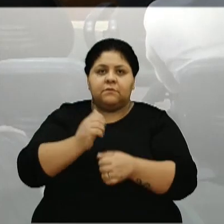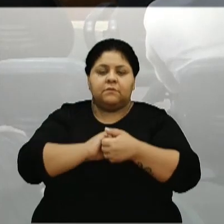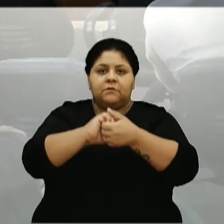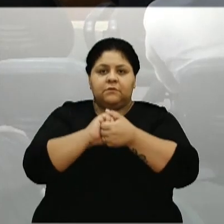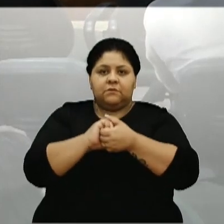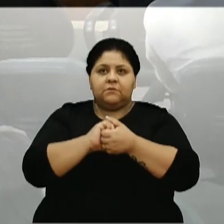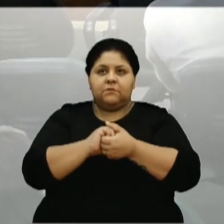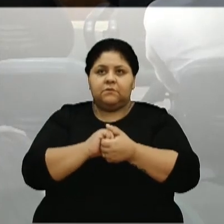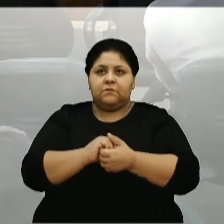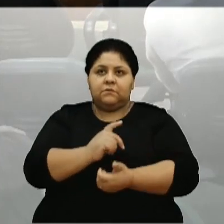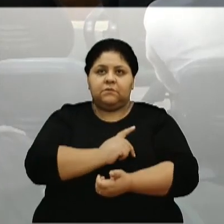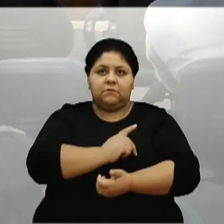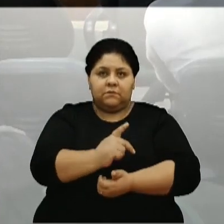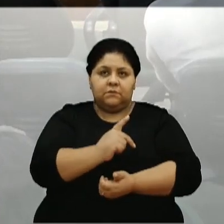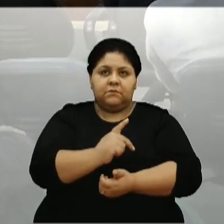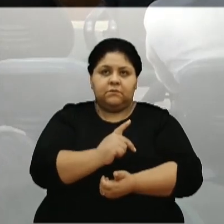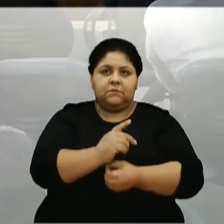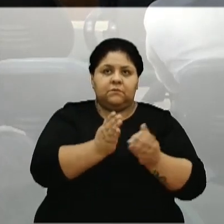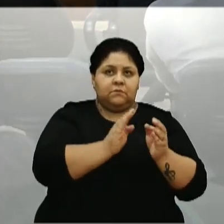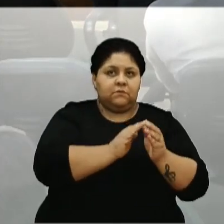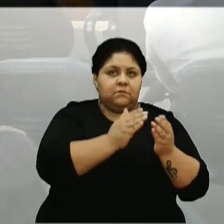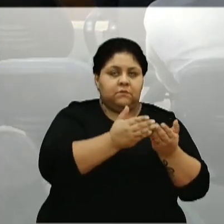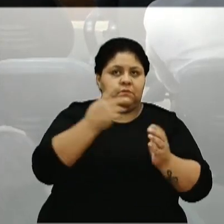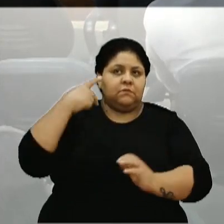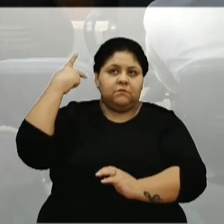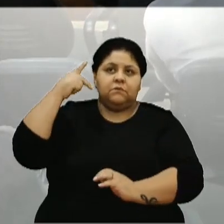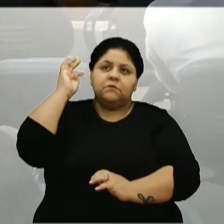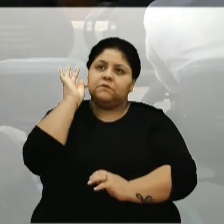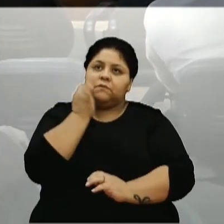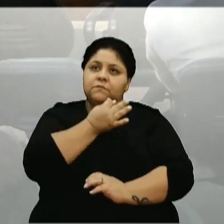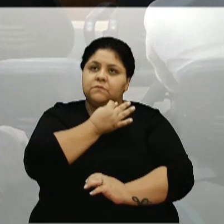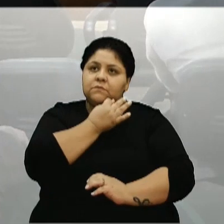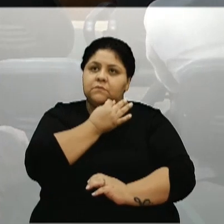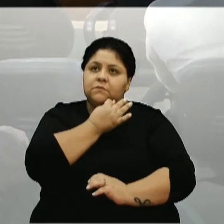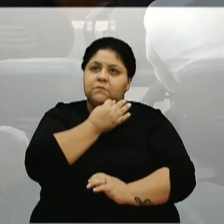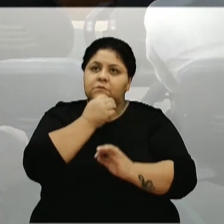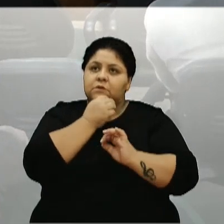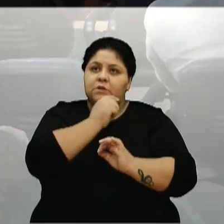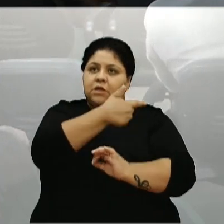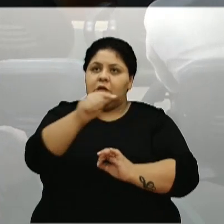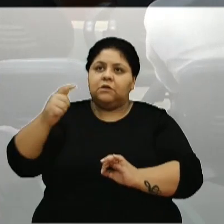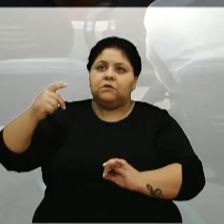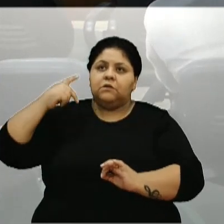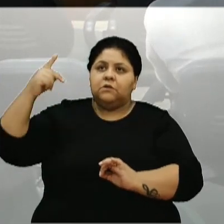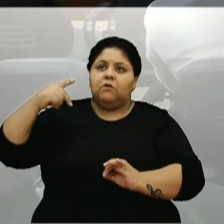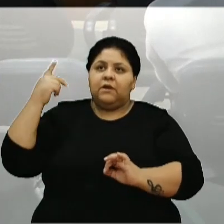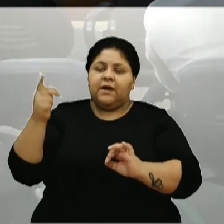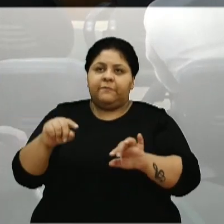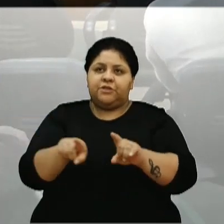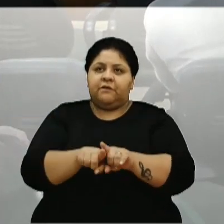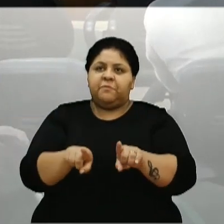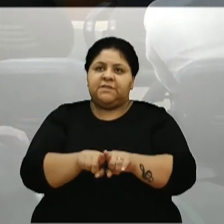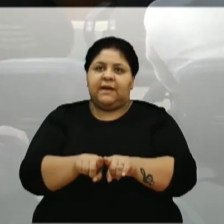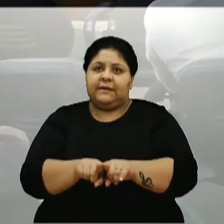cumprimentar a presidenta da comissão, vereadora Tatiane Frisso, e estendo aos demais vereadores aqui presentes,